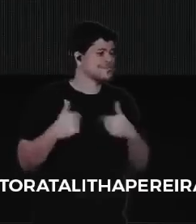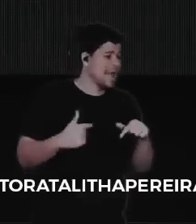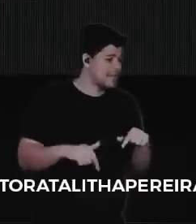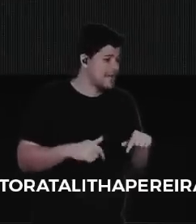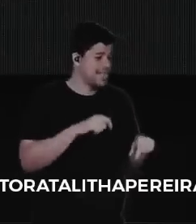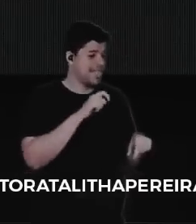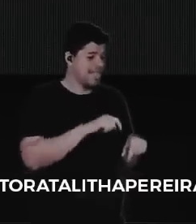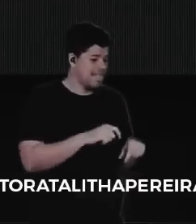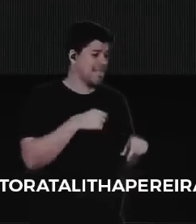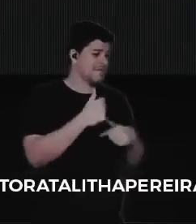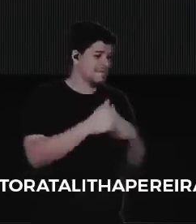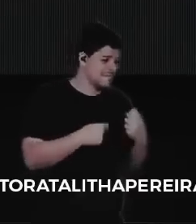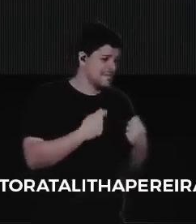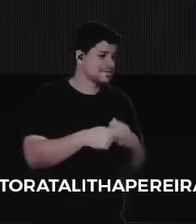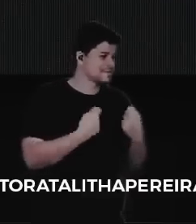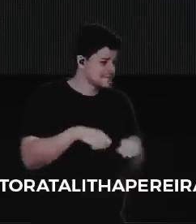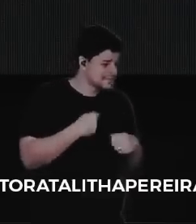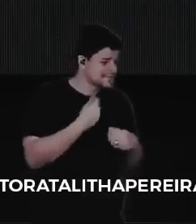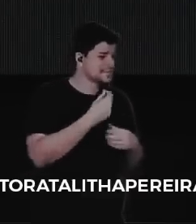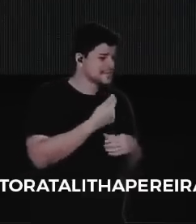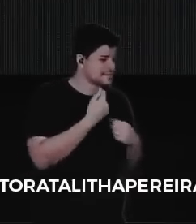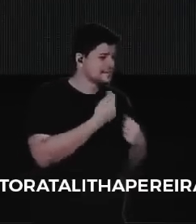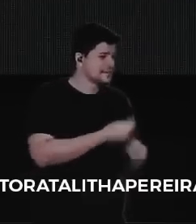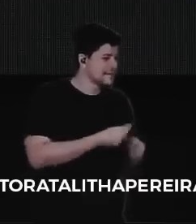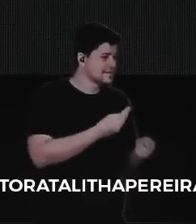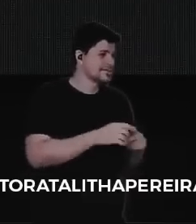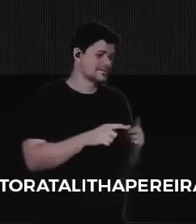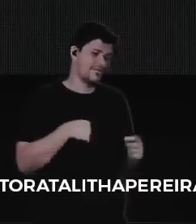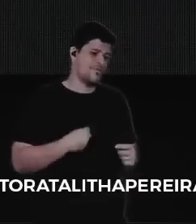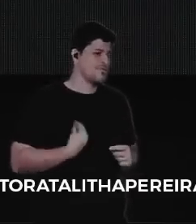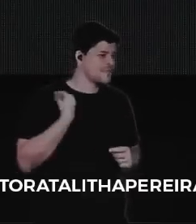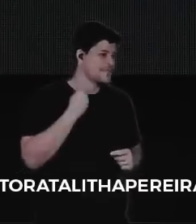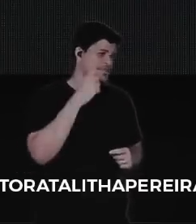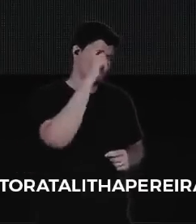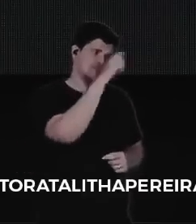tocaria. Mas olha a minha vida.